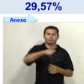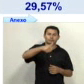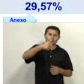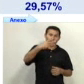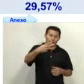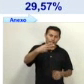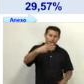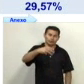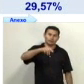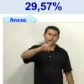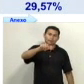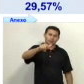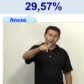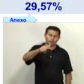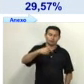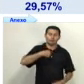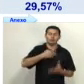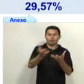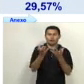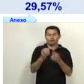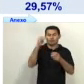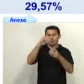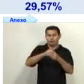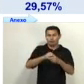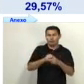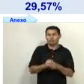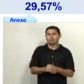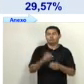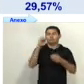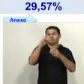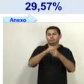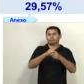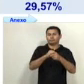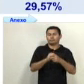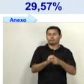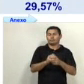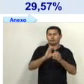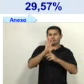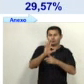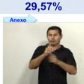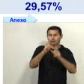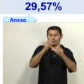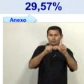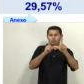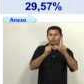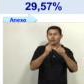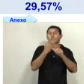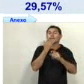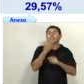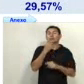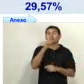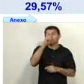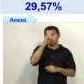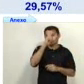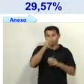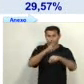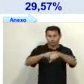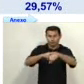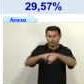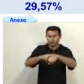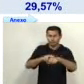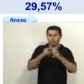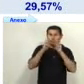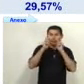13 e 17. Eu quero essa área que está assinalada em verde para vocês. Então vamos lá,